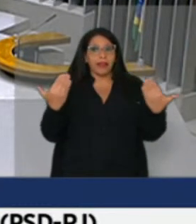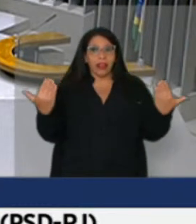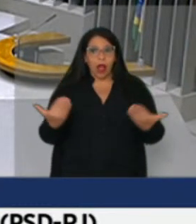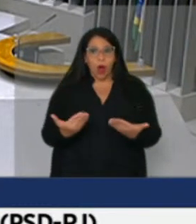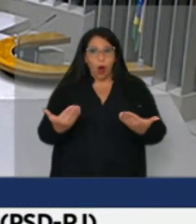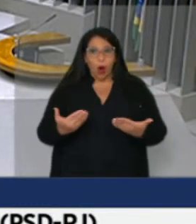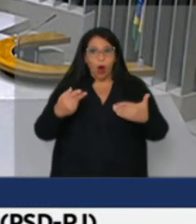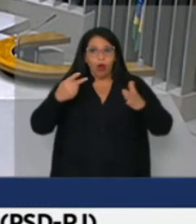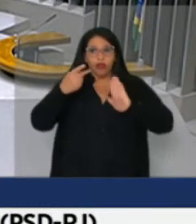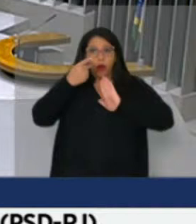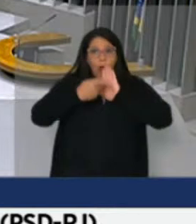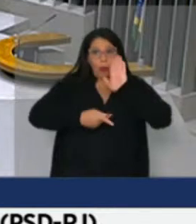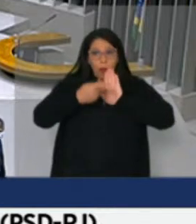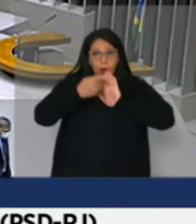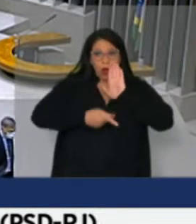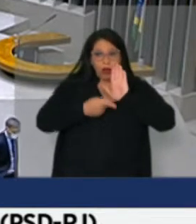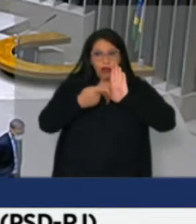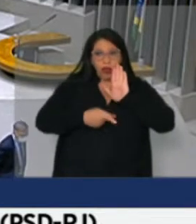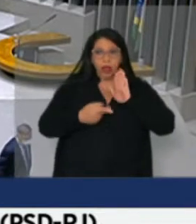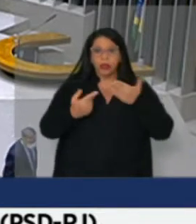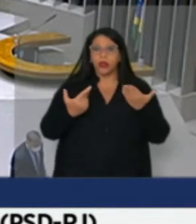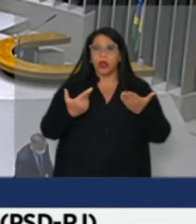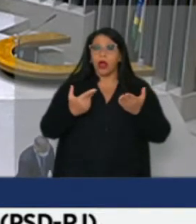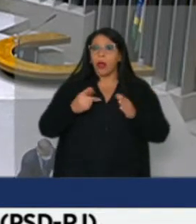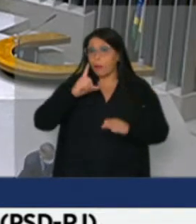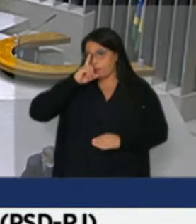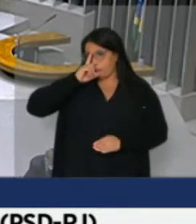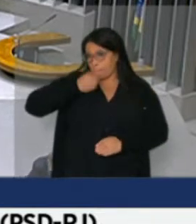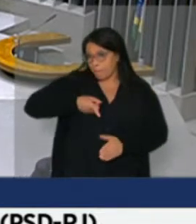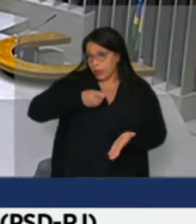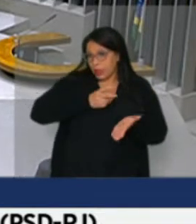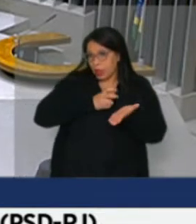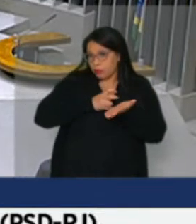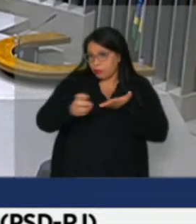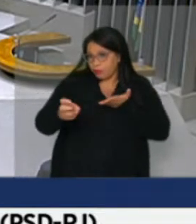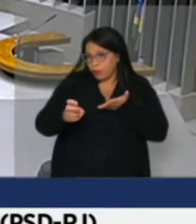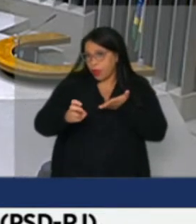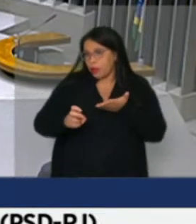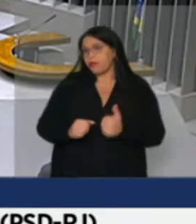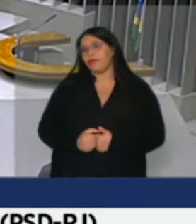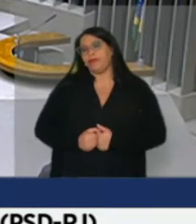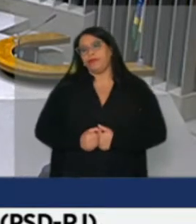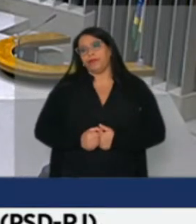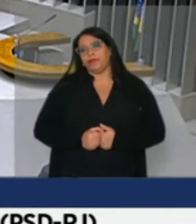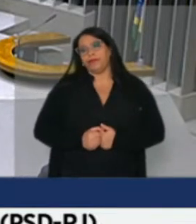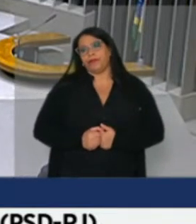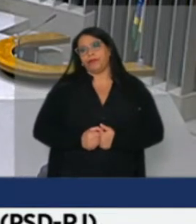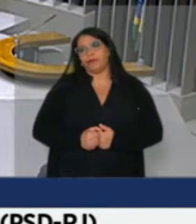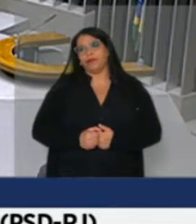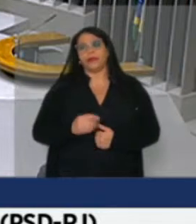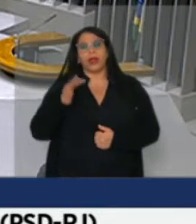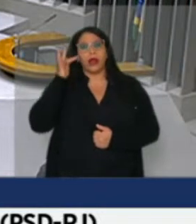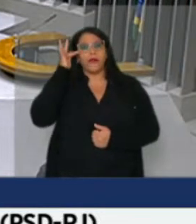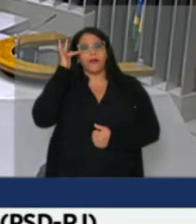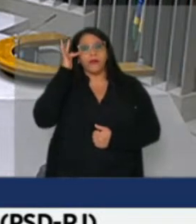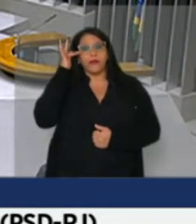de resolução, recomendando a cassação do mandato da deputada Flor de Lis.